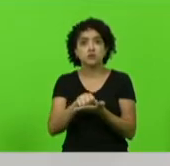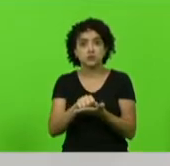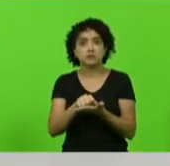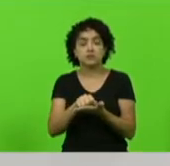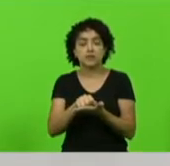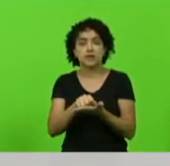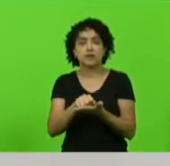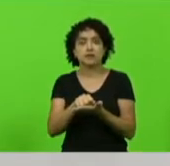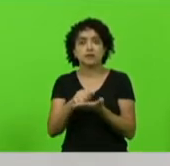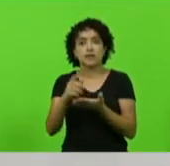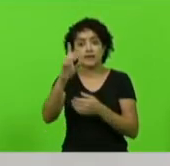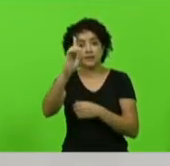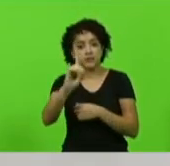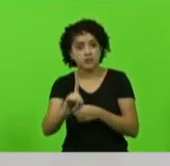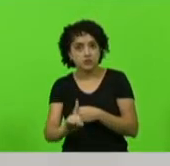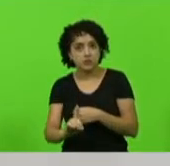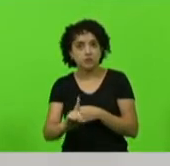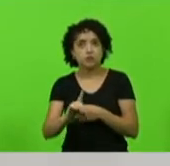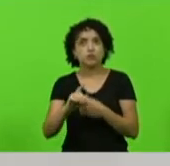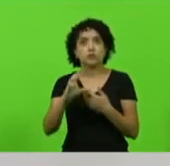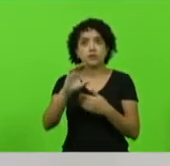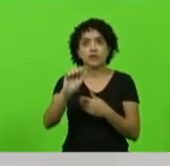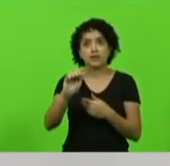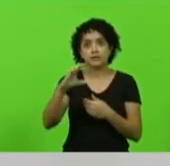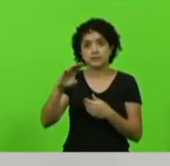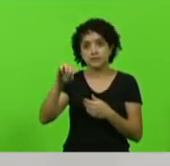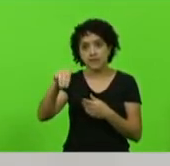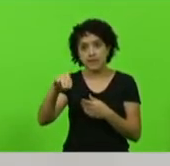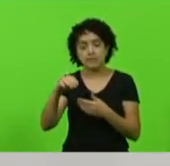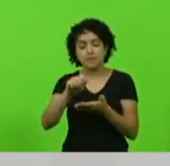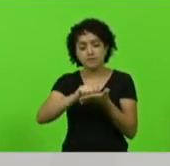da diretoria da ACM, que escreveu uma matéria